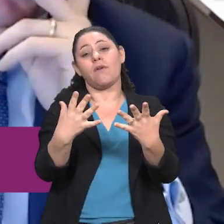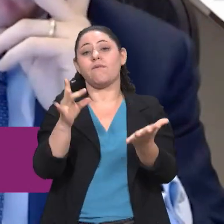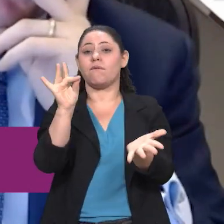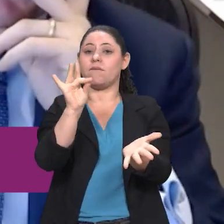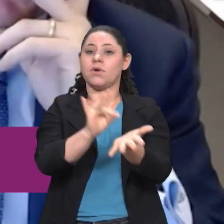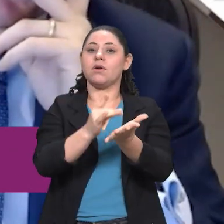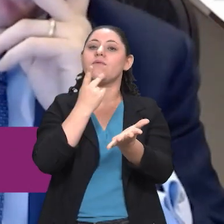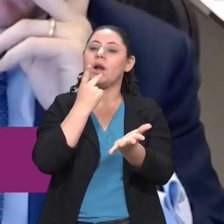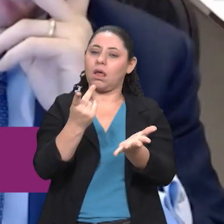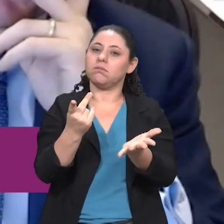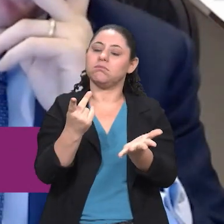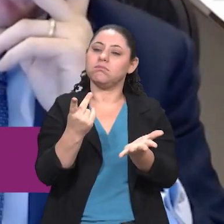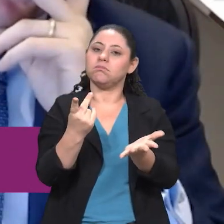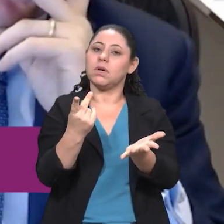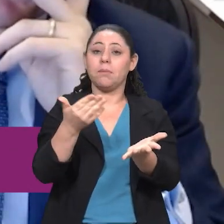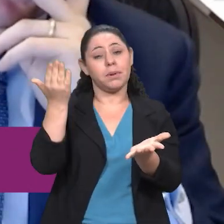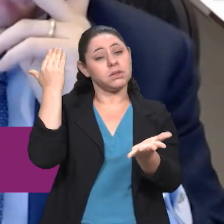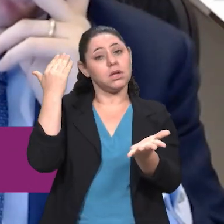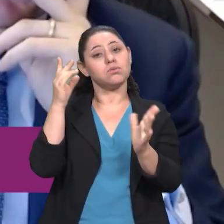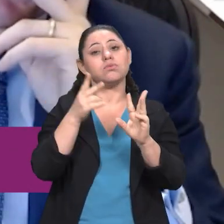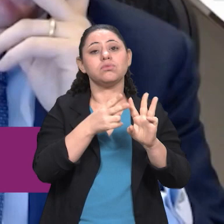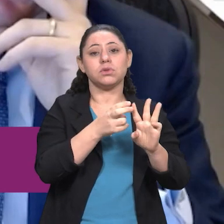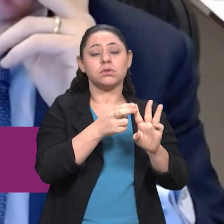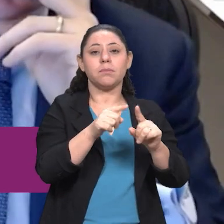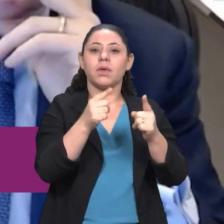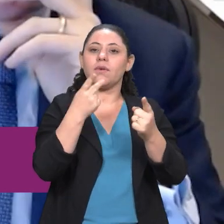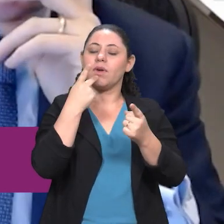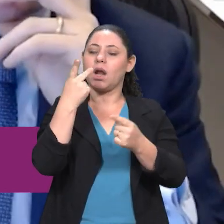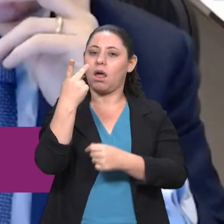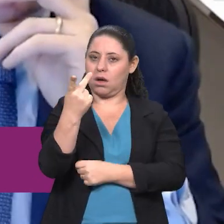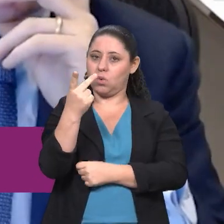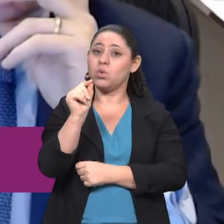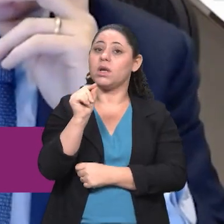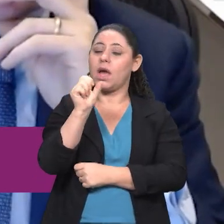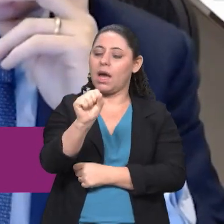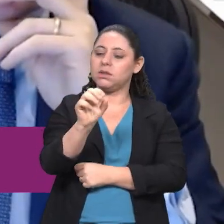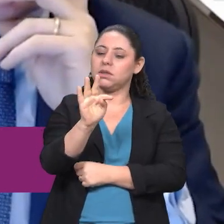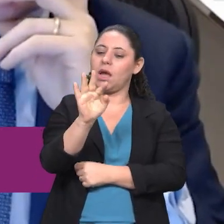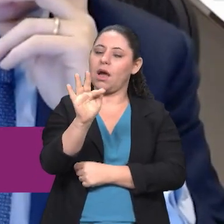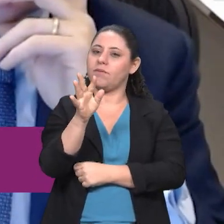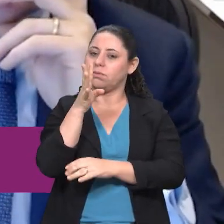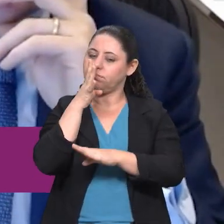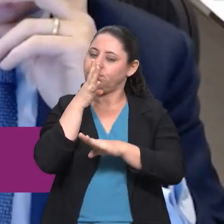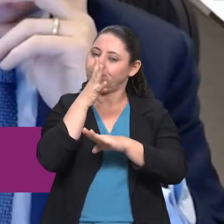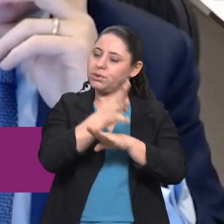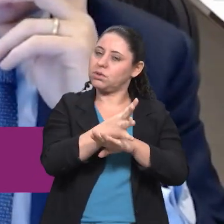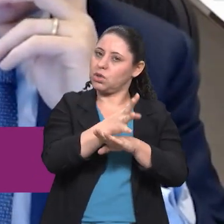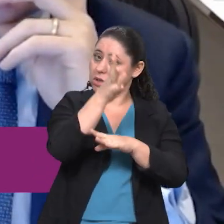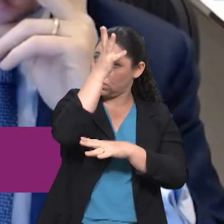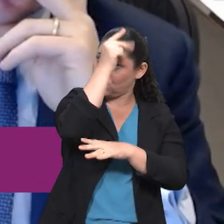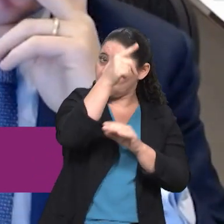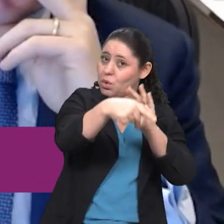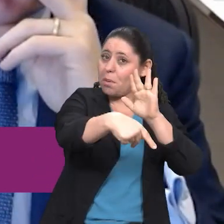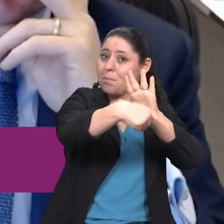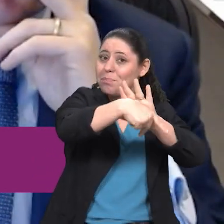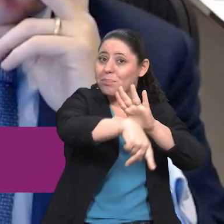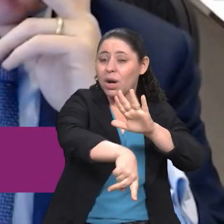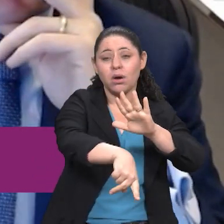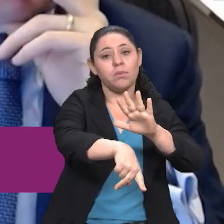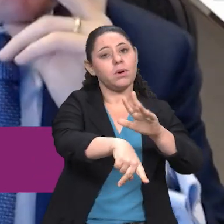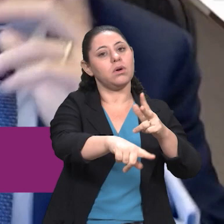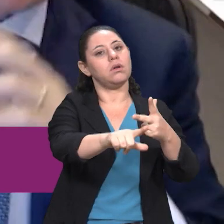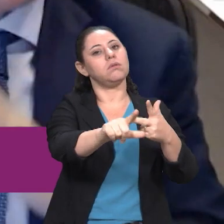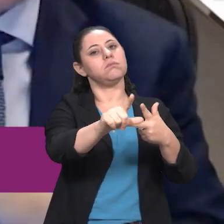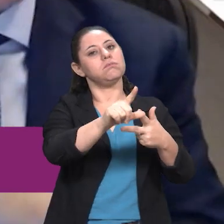discutimos bastante aqui essa situação do Supremo Tribunal Federal interferir em pautas que muitas vezes elas